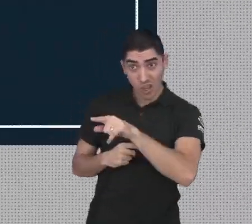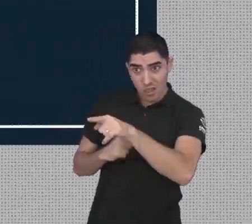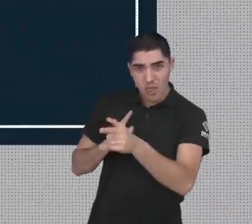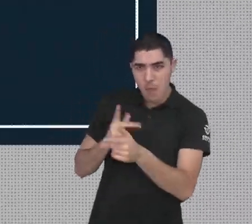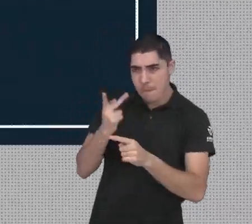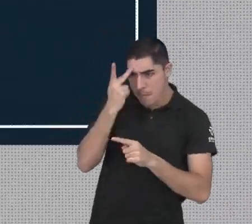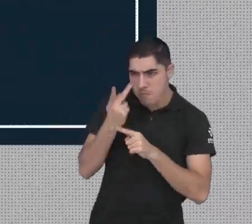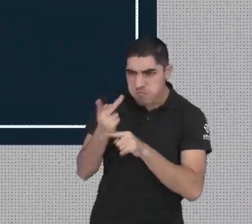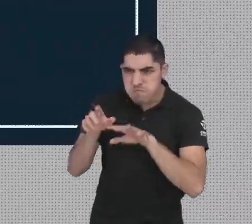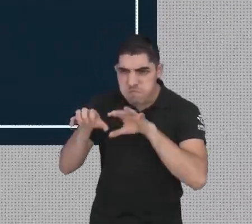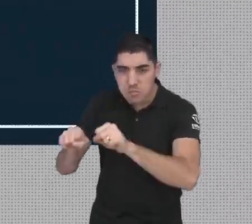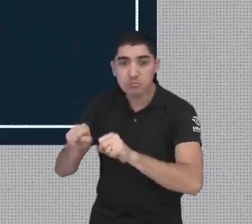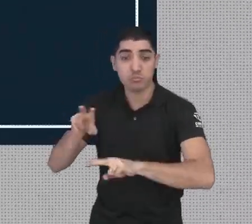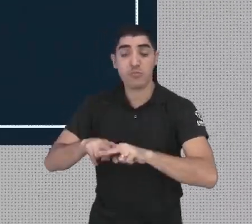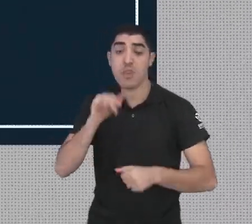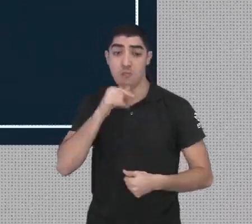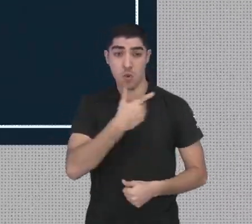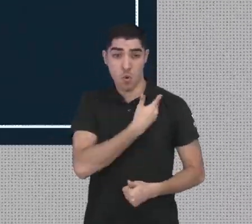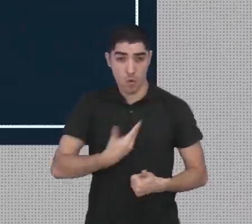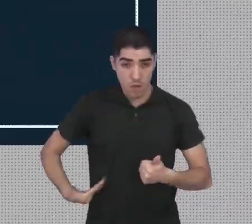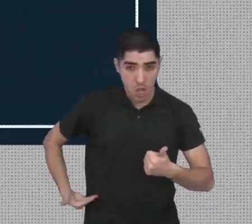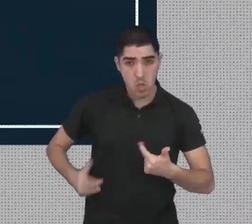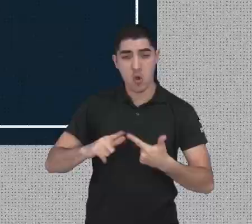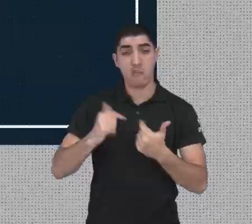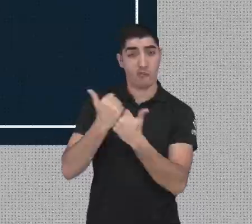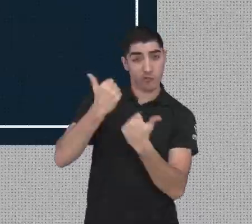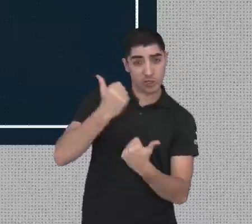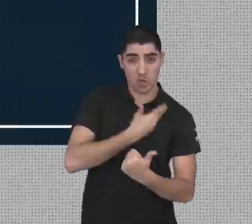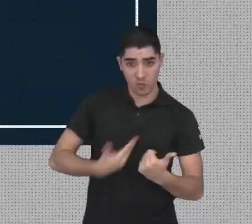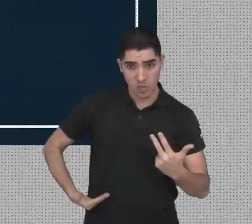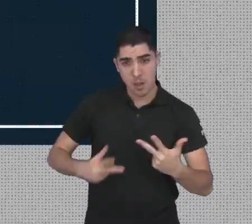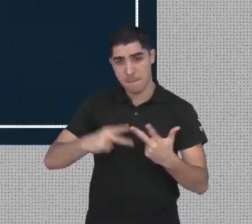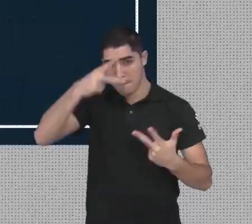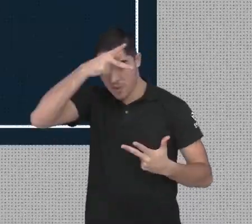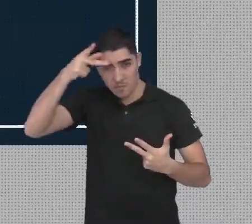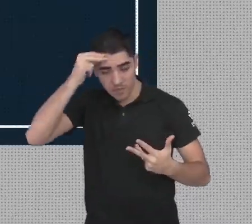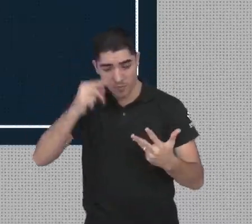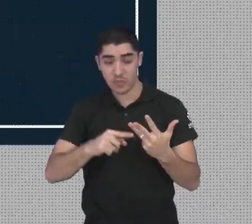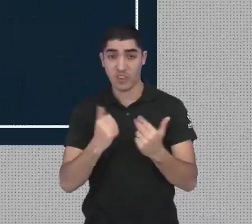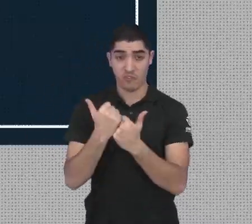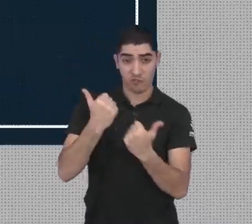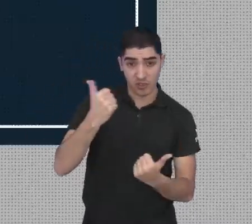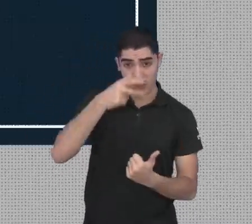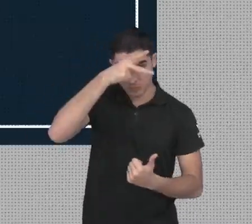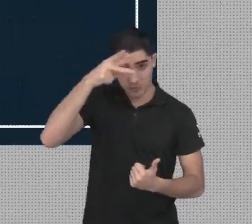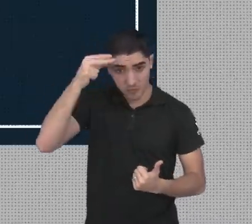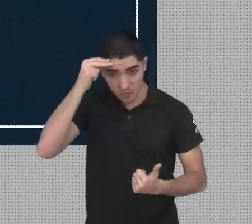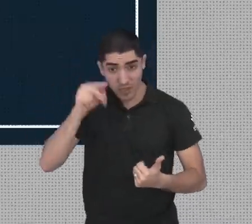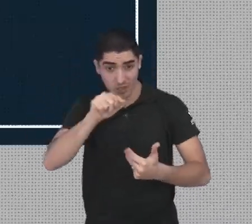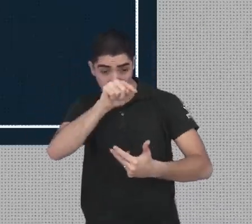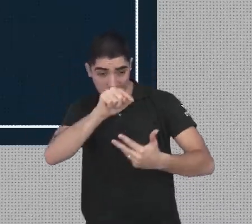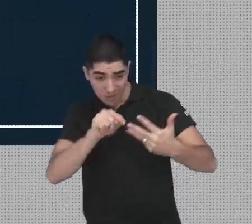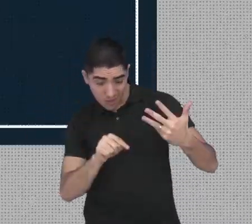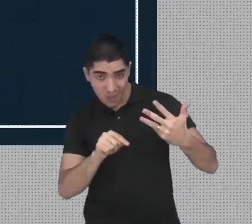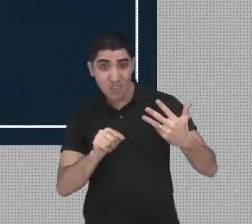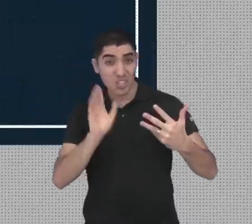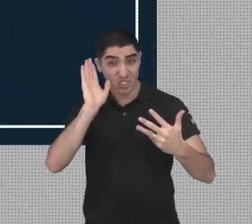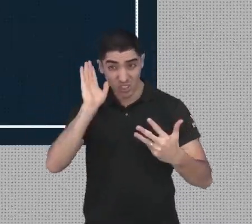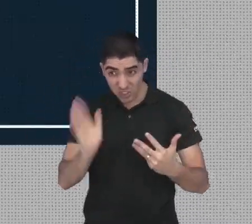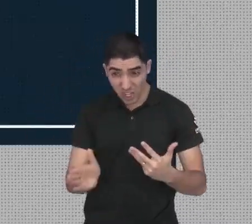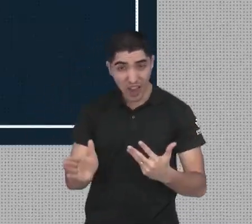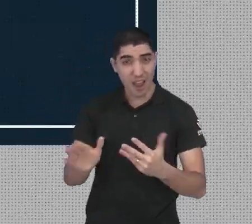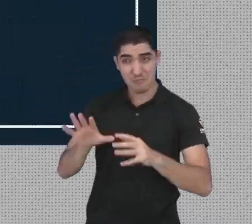seus mandatos cassados, governadores, vice-governadores, prefeitos e vice-prefeitos que